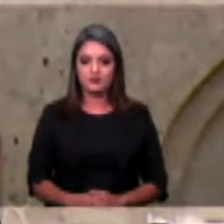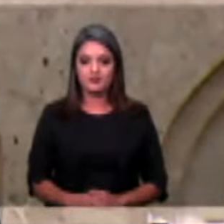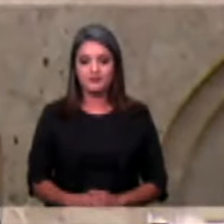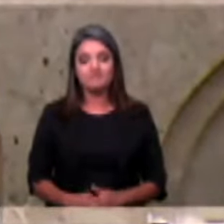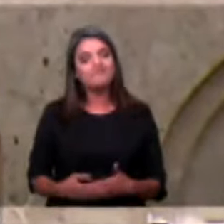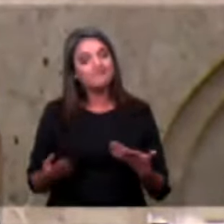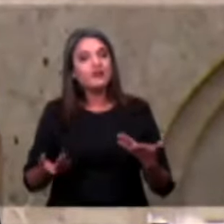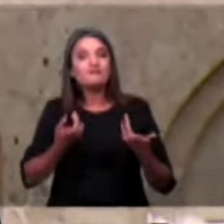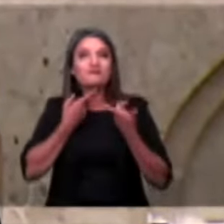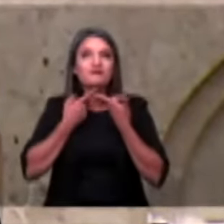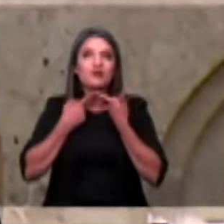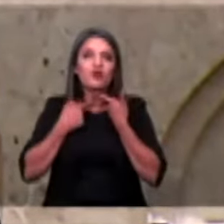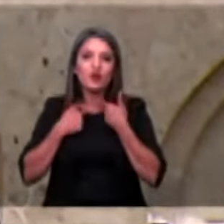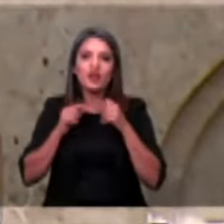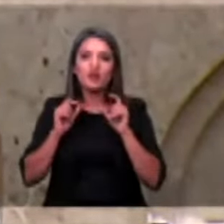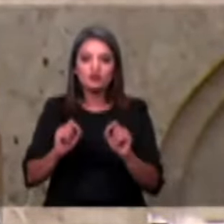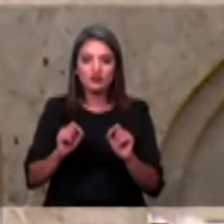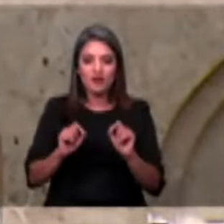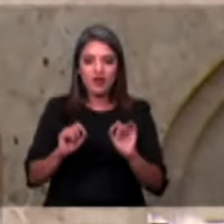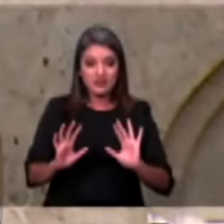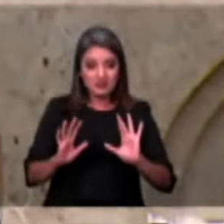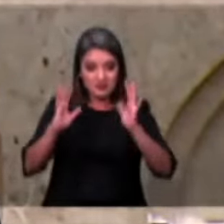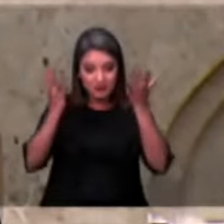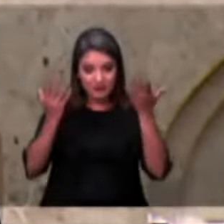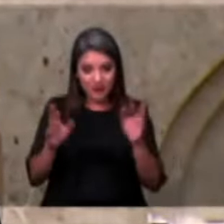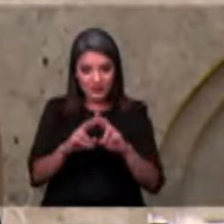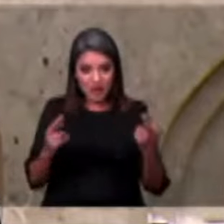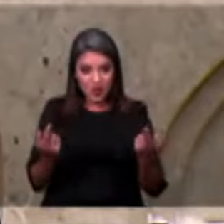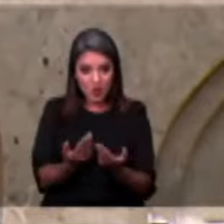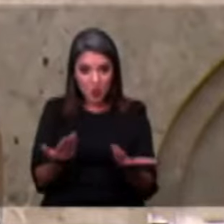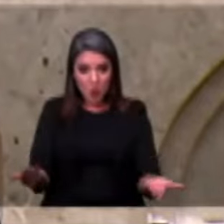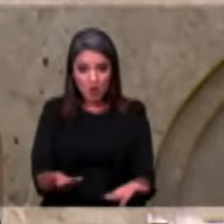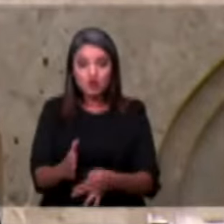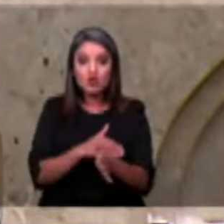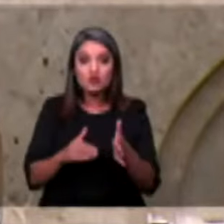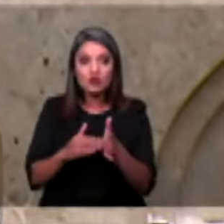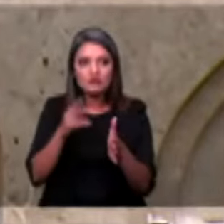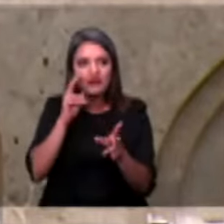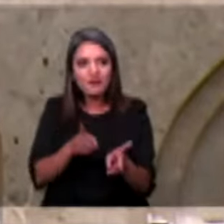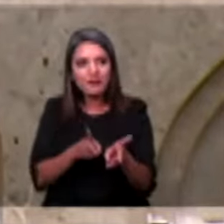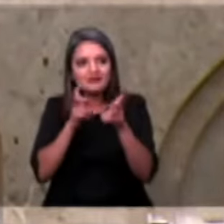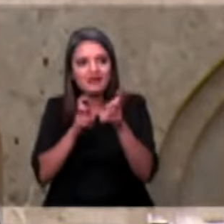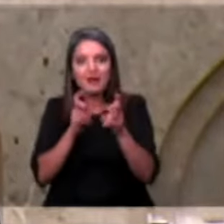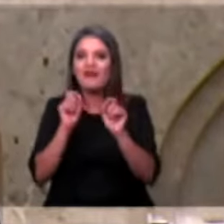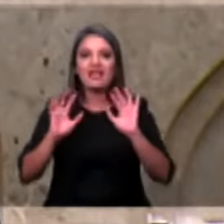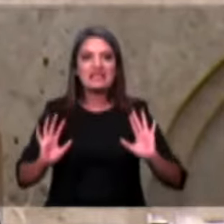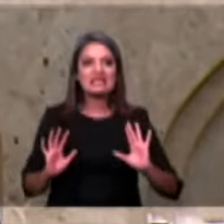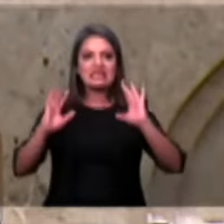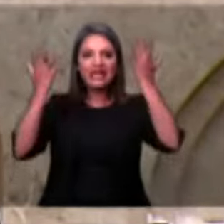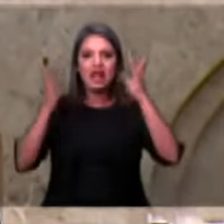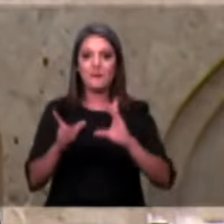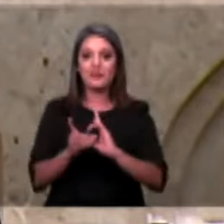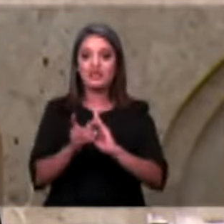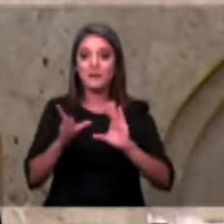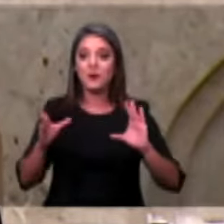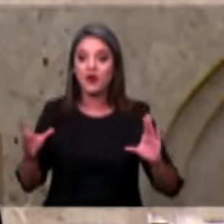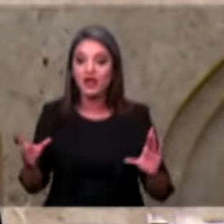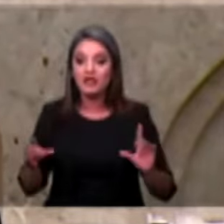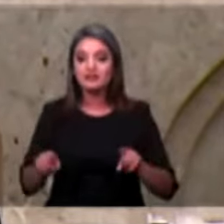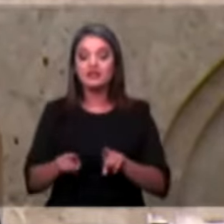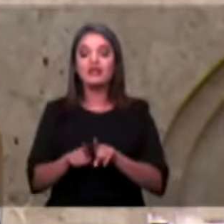Gostaria que todos vissem nessa solenidade uma celebração da democracia e a reverência